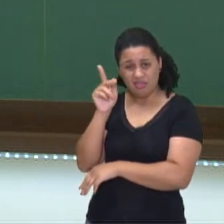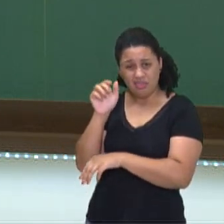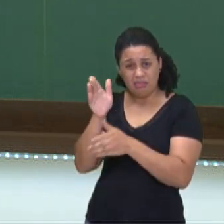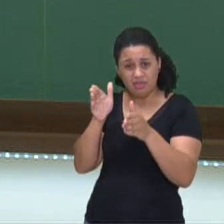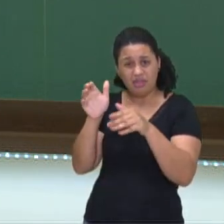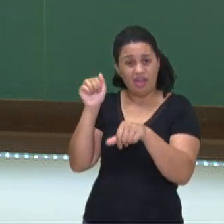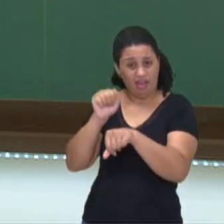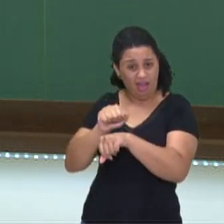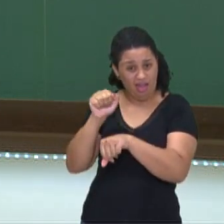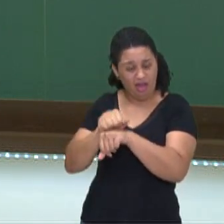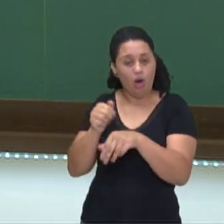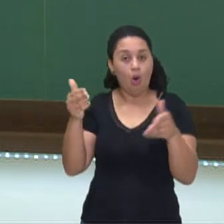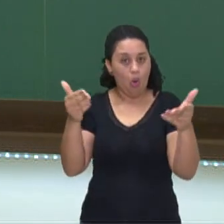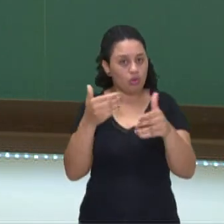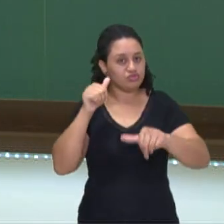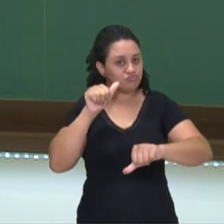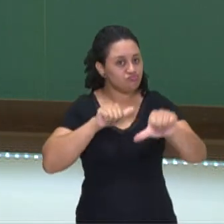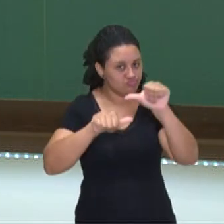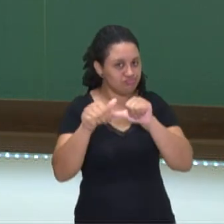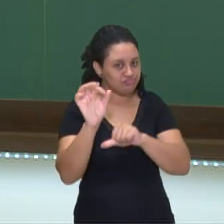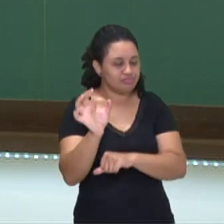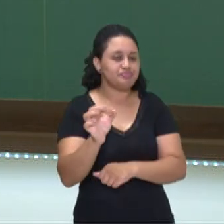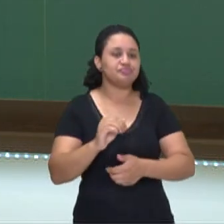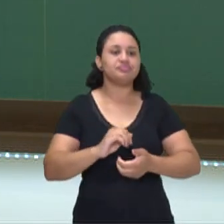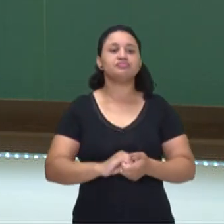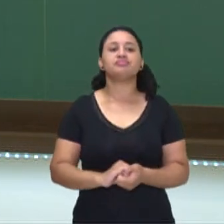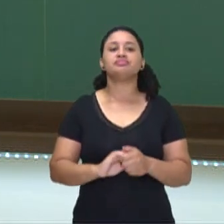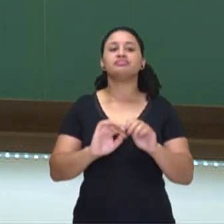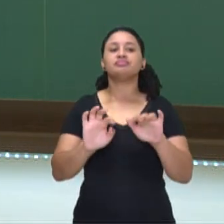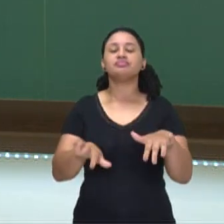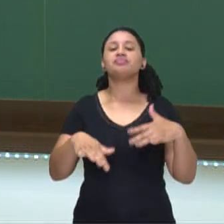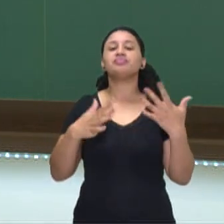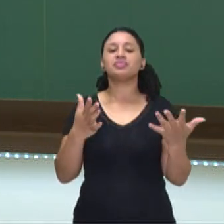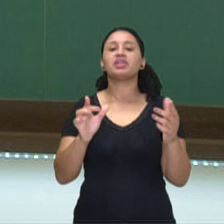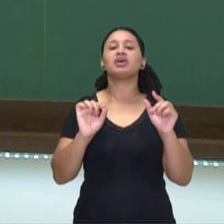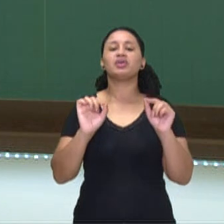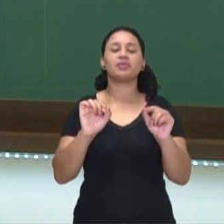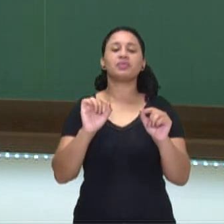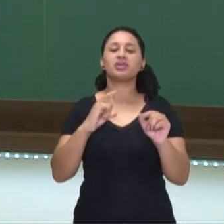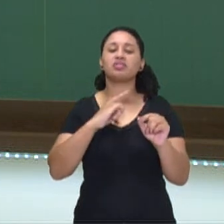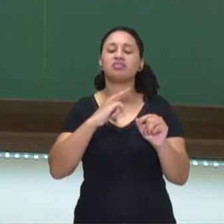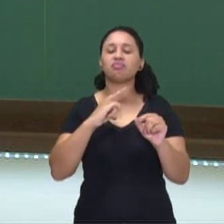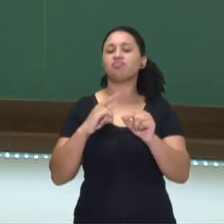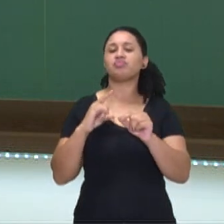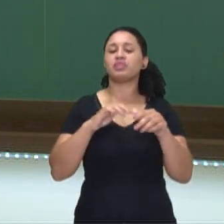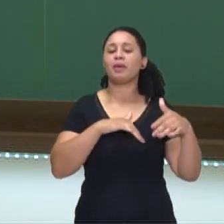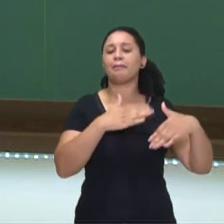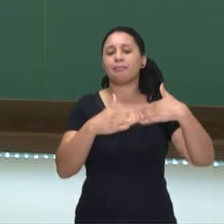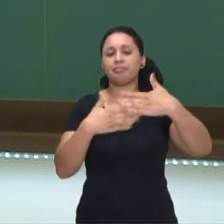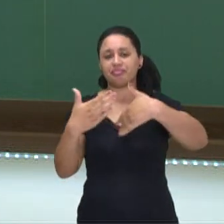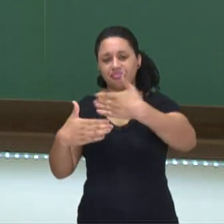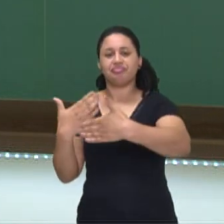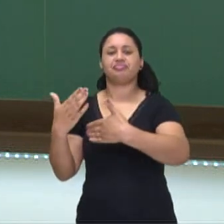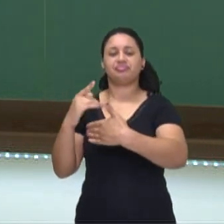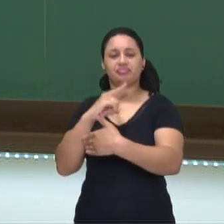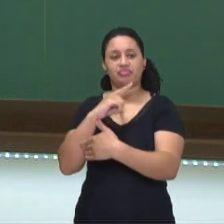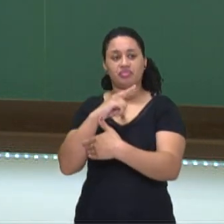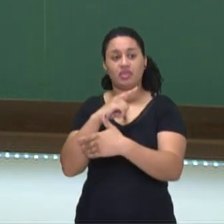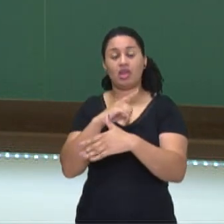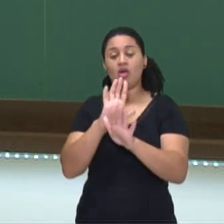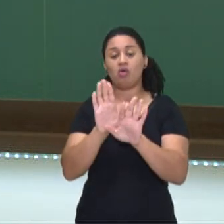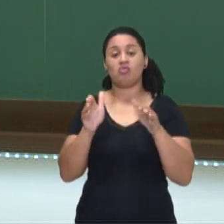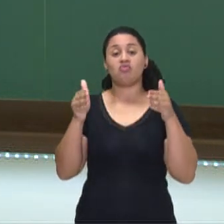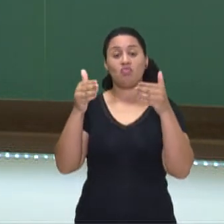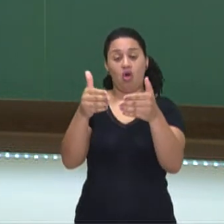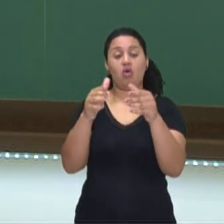hoje olha só como mudou, tá? Então assim, então ela vai trabalhar todo esse movimento e a gente vai dar foco